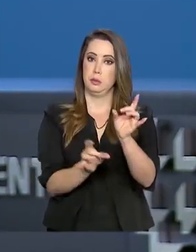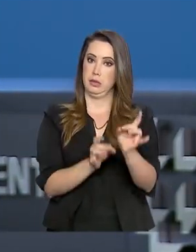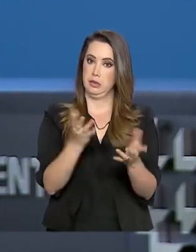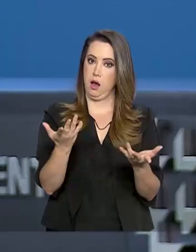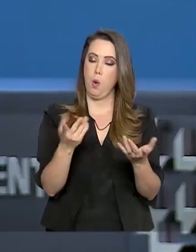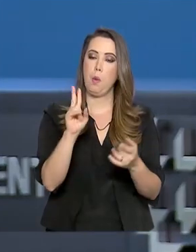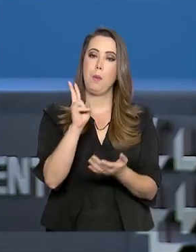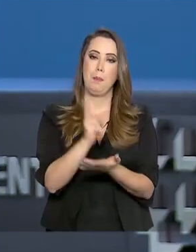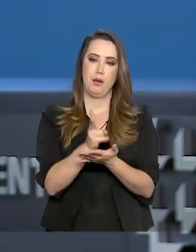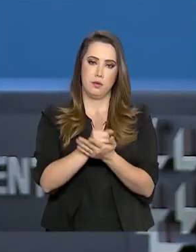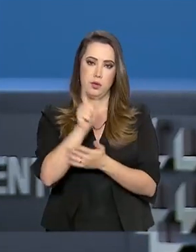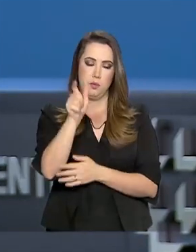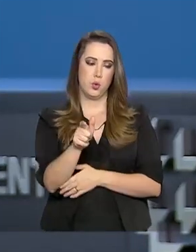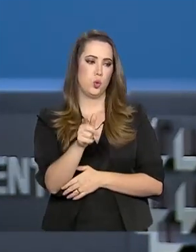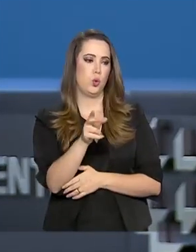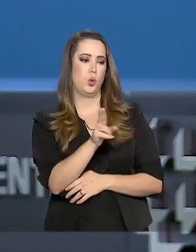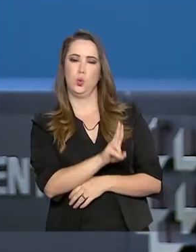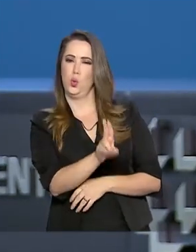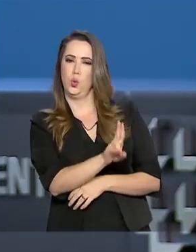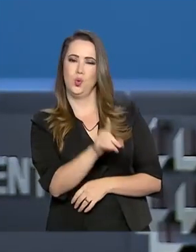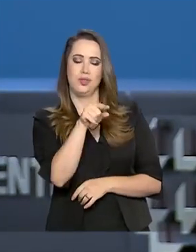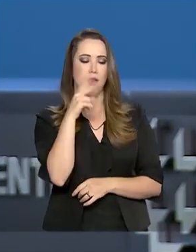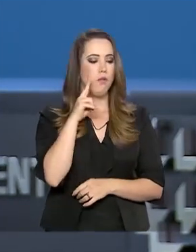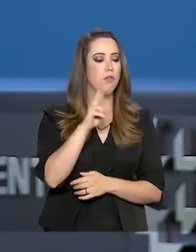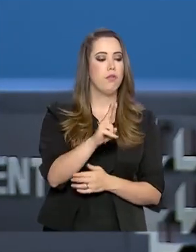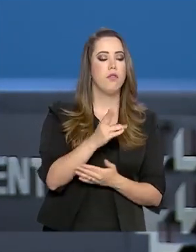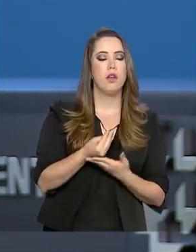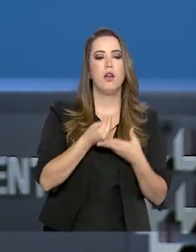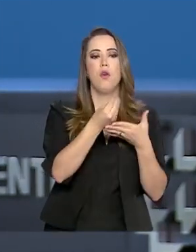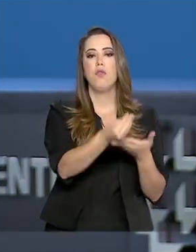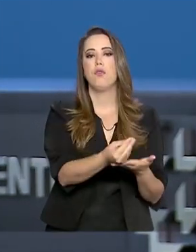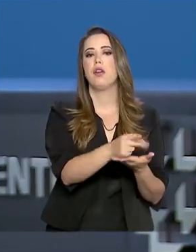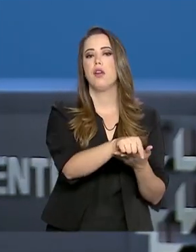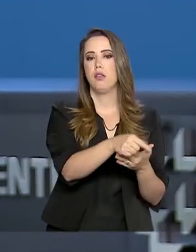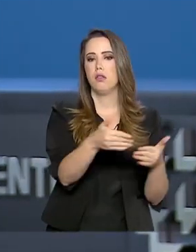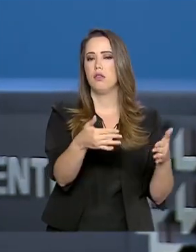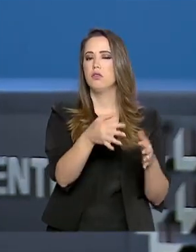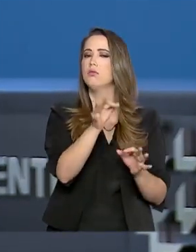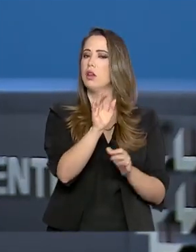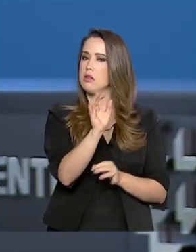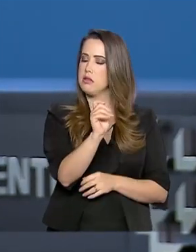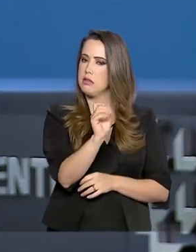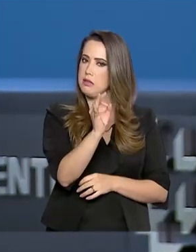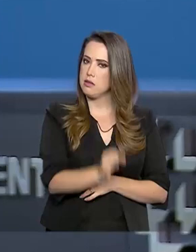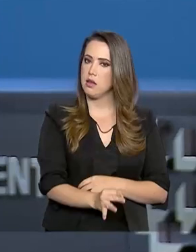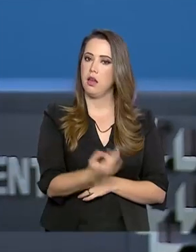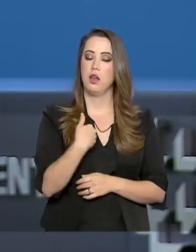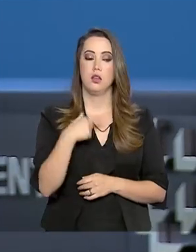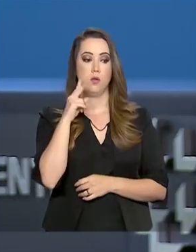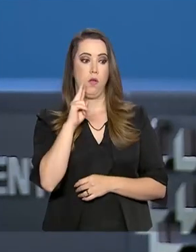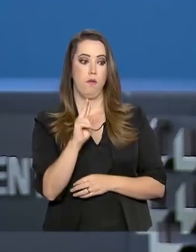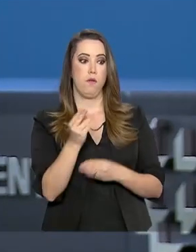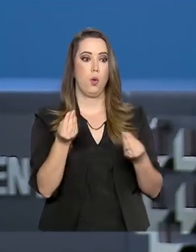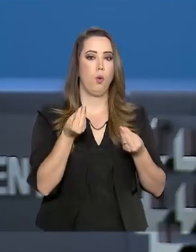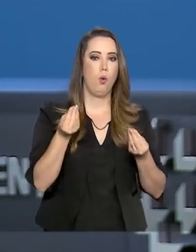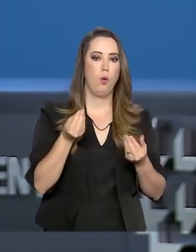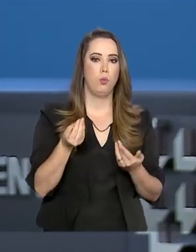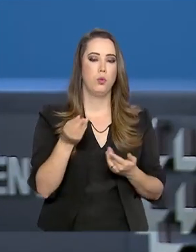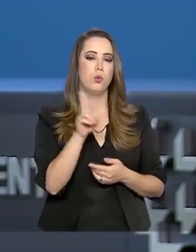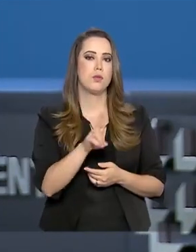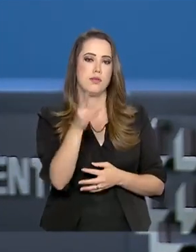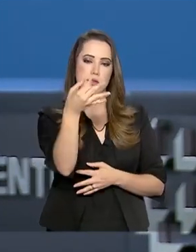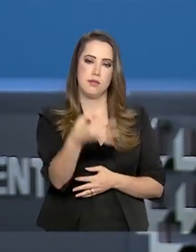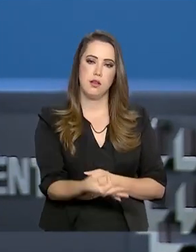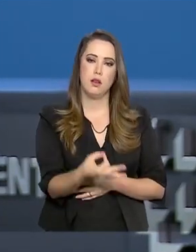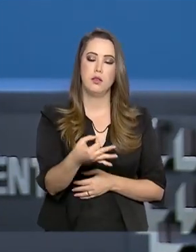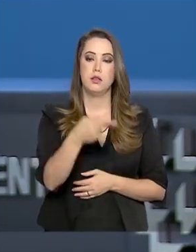utiliza, então verificar se o limite que está sendo disponibilizado é adequado ou não, rever seus limites. E aqueles